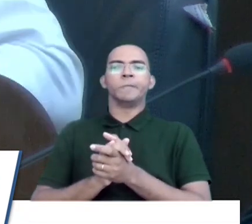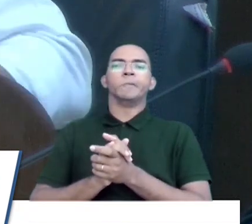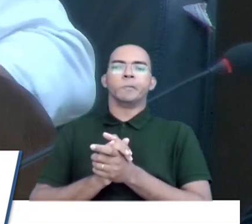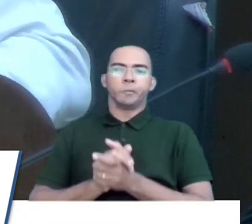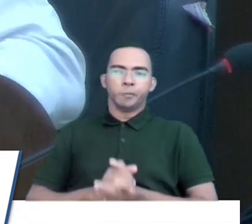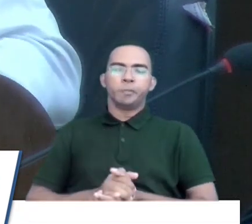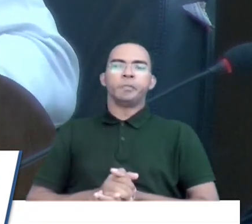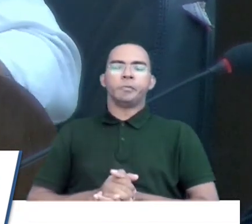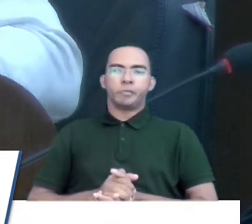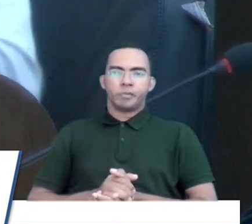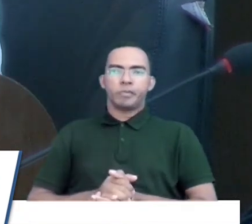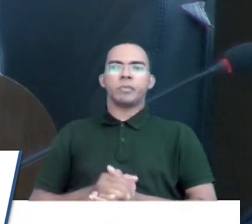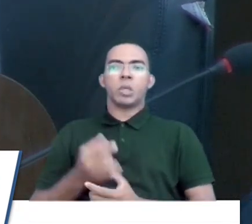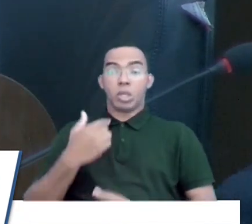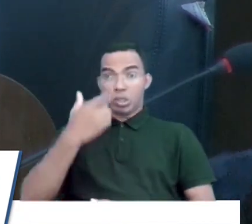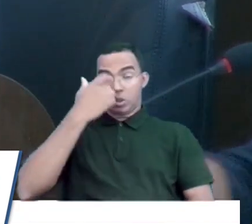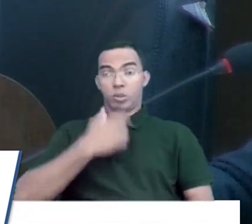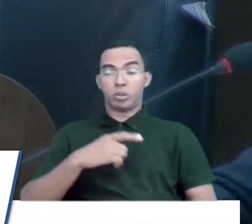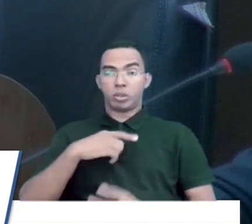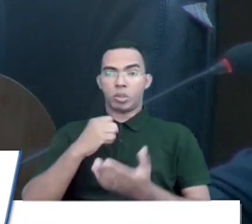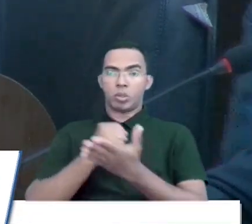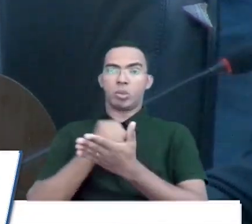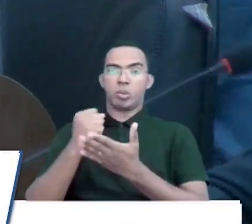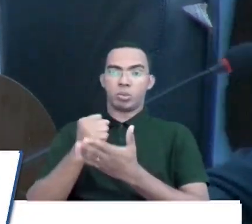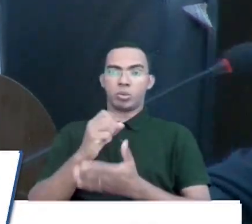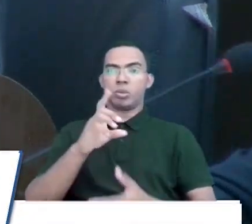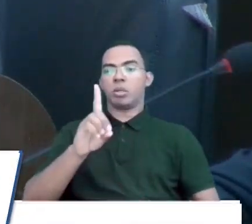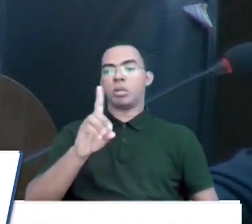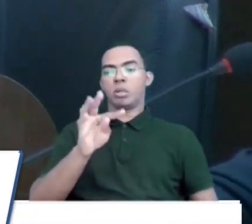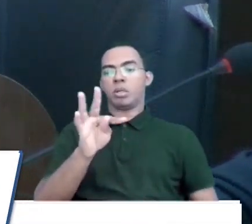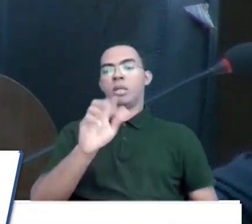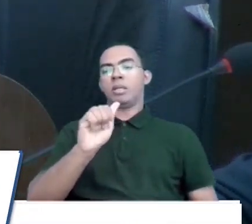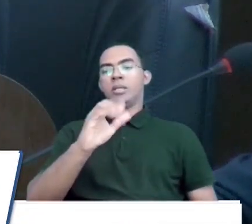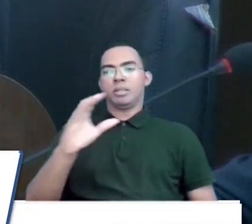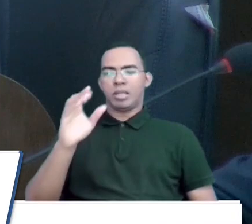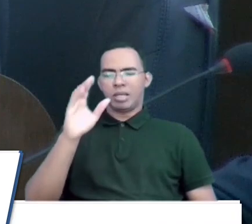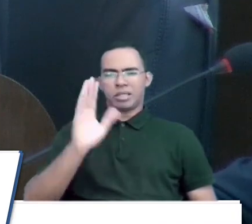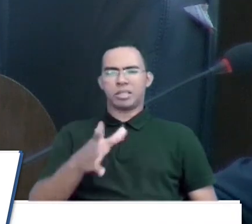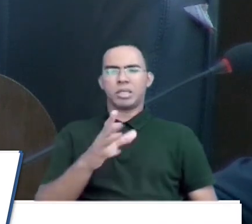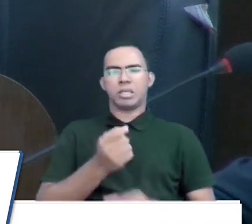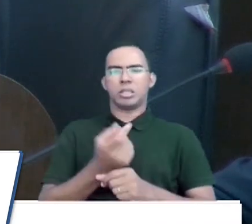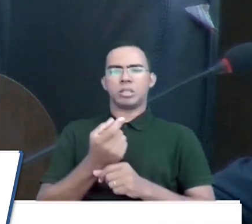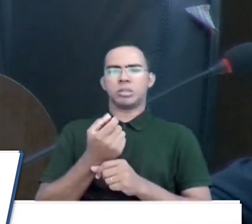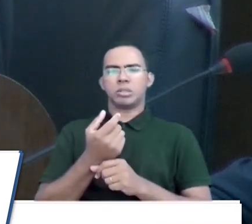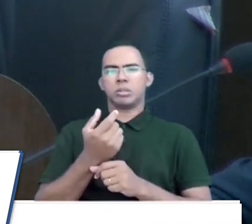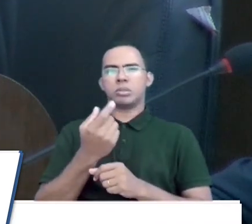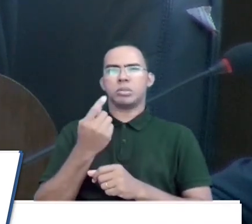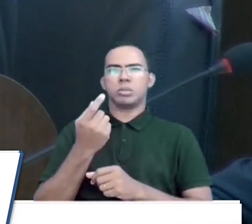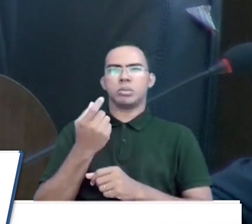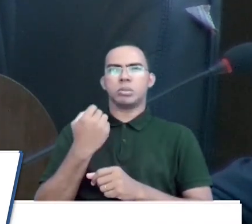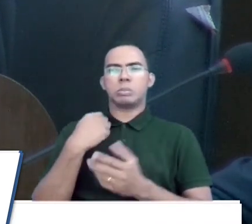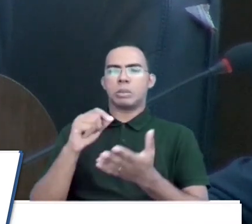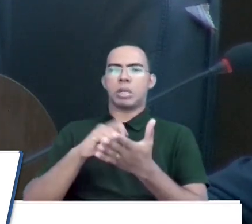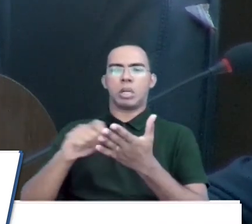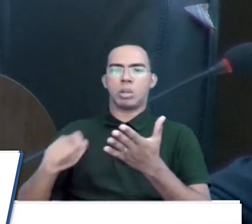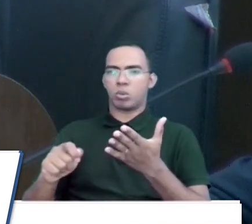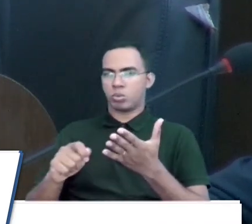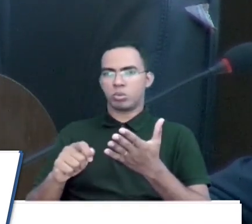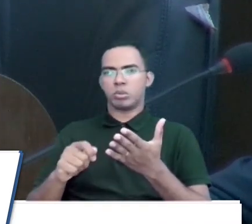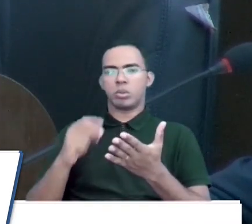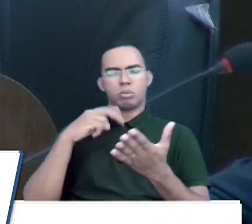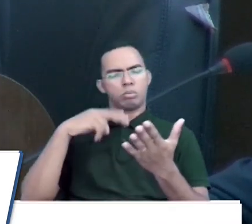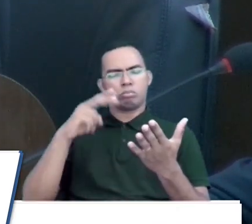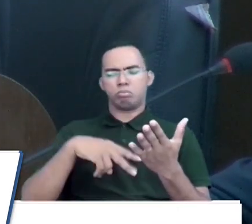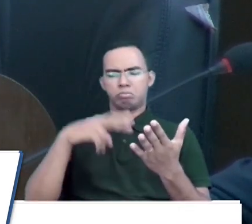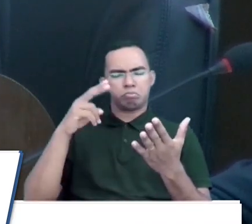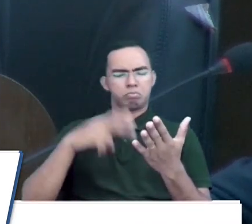Eu estou até com o TAC aqui em mãos, aliás, faz desde 2000 desde quando assinou o TAC que eu estou lendo,